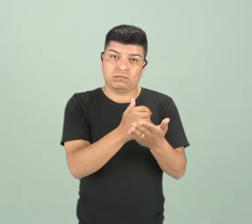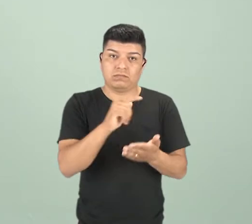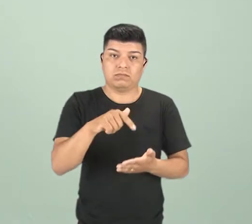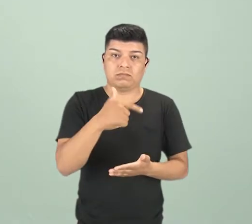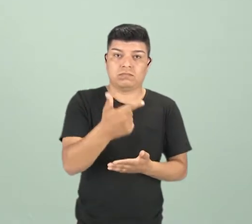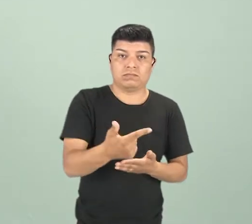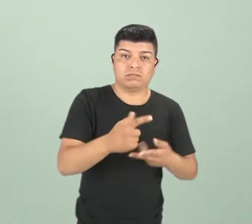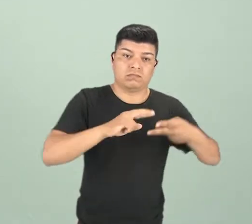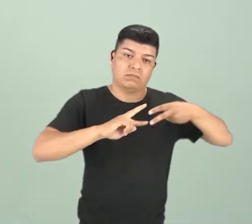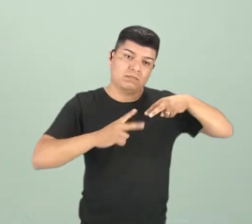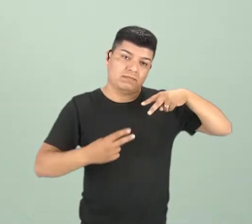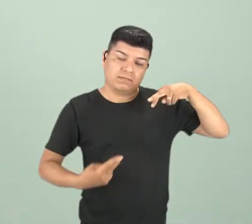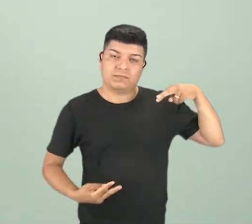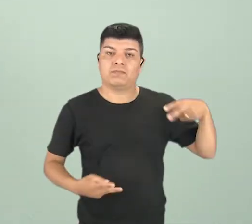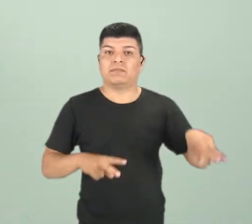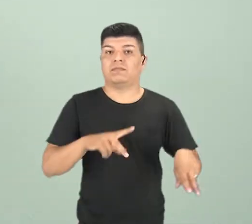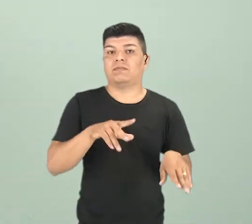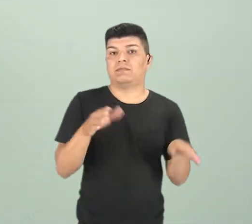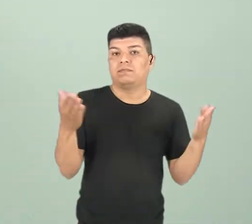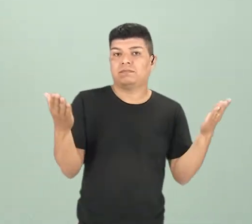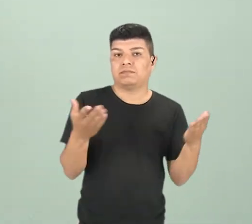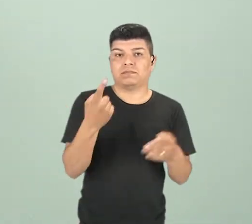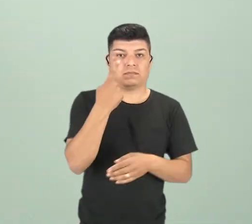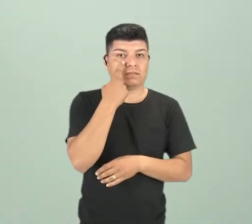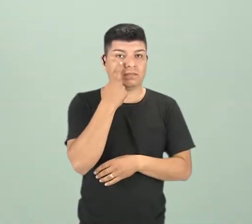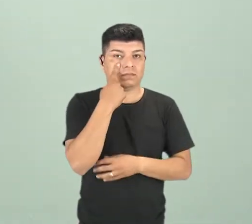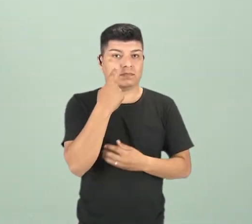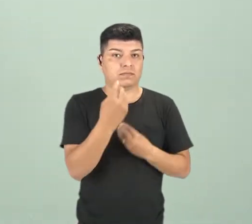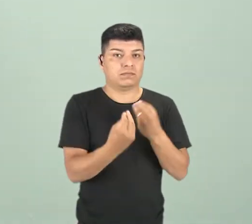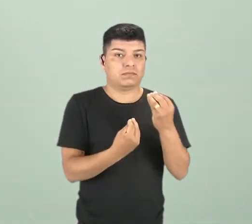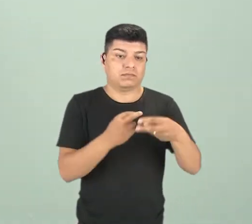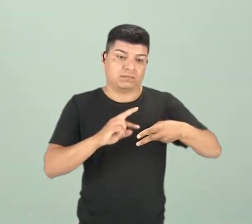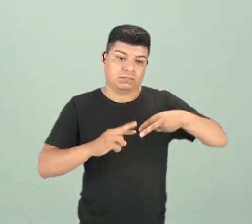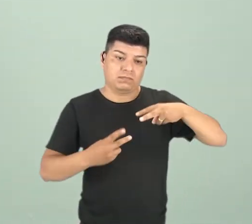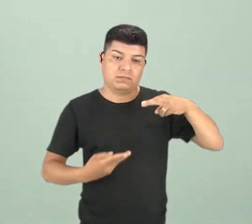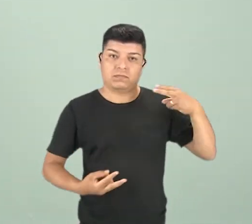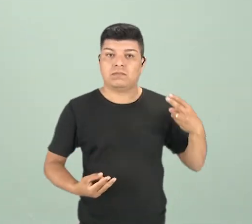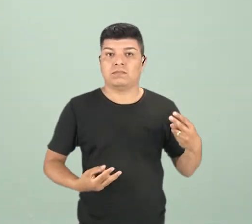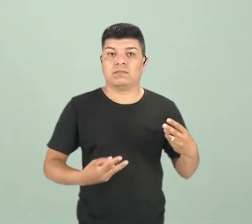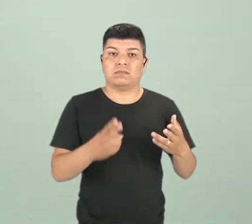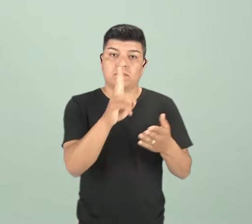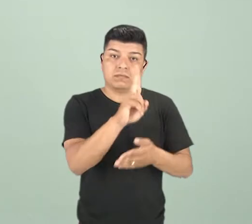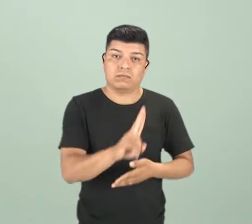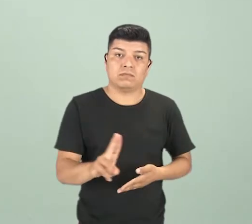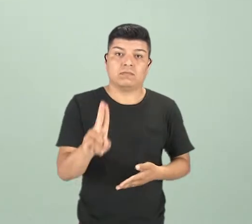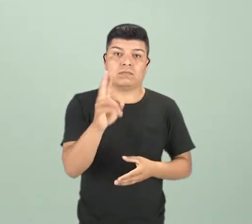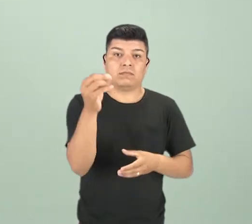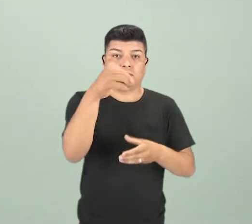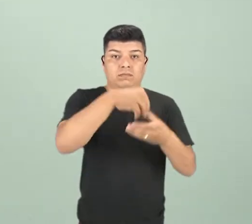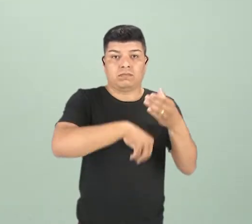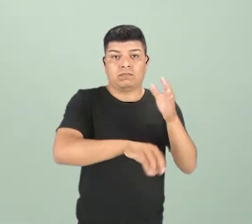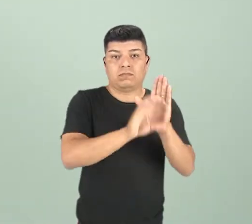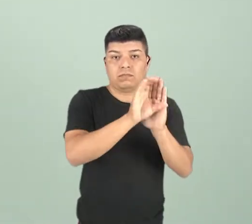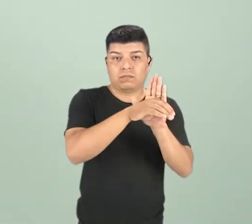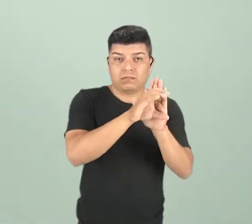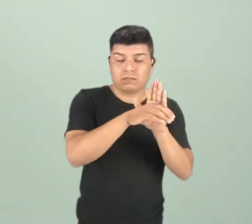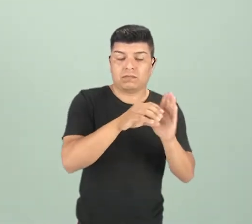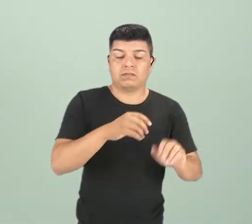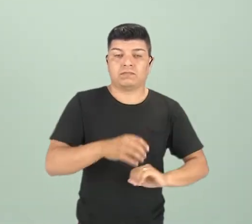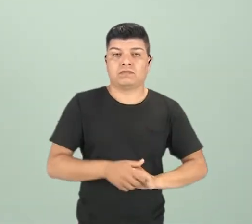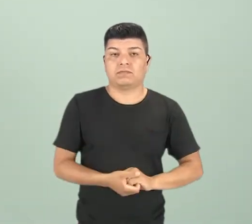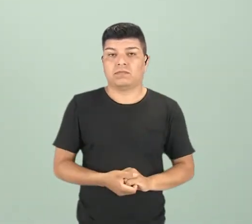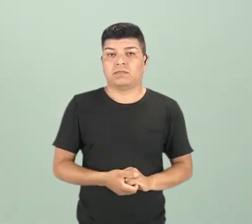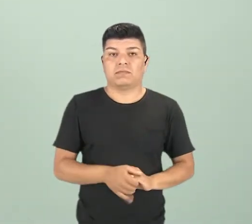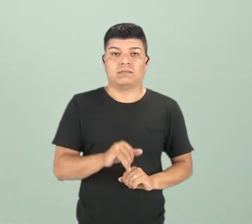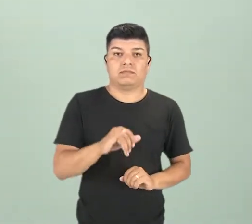gente entrou na genética, e a gente está vendo como é que a genética é aplicada dentro dos conteúdos. No caso, então,